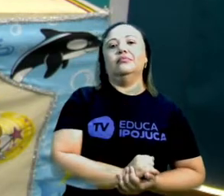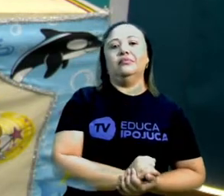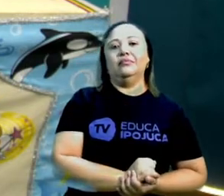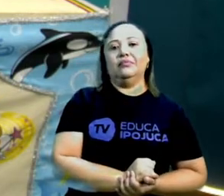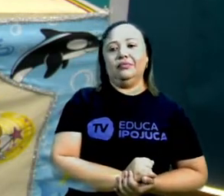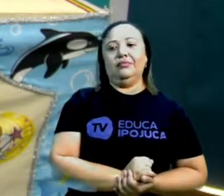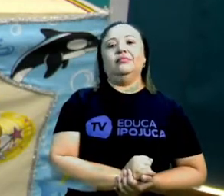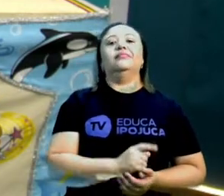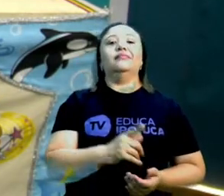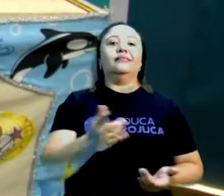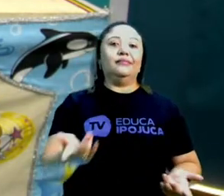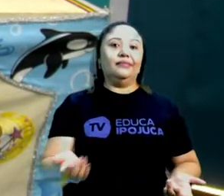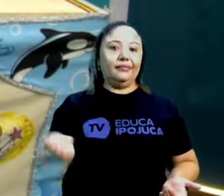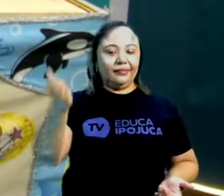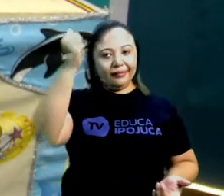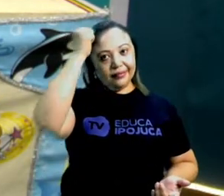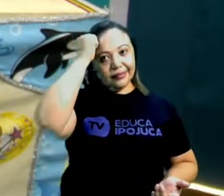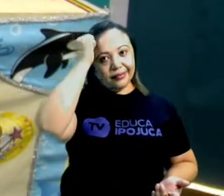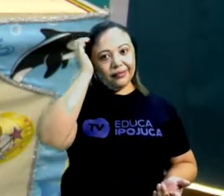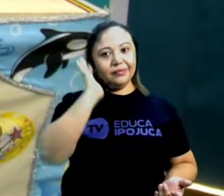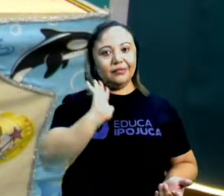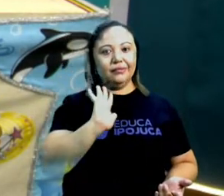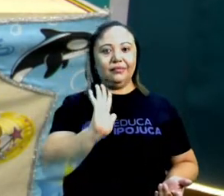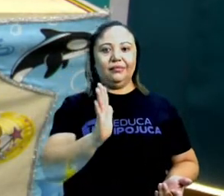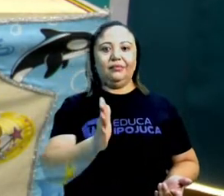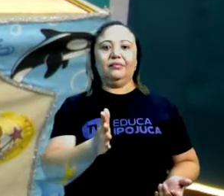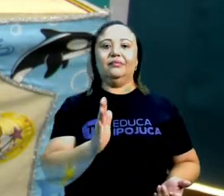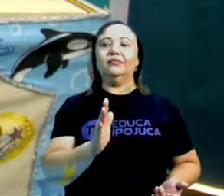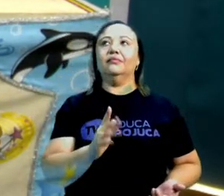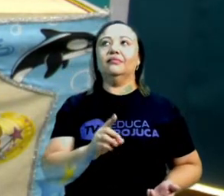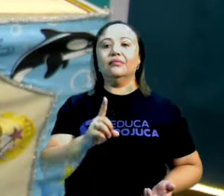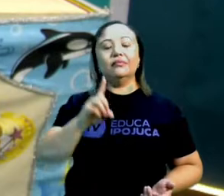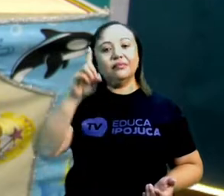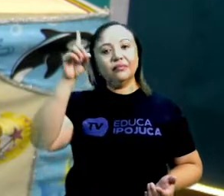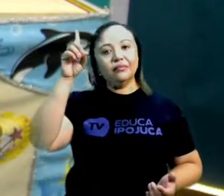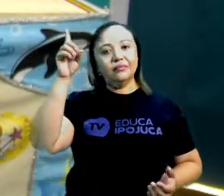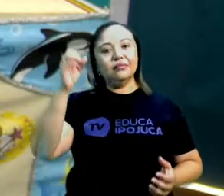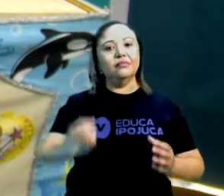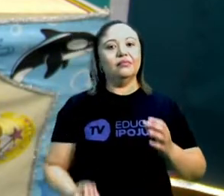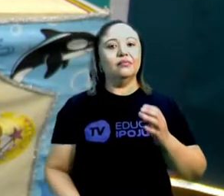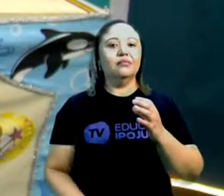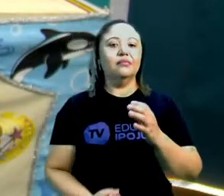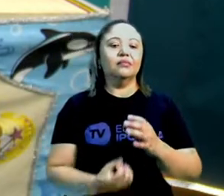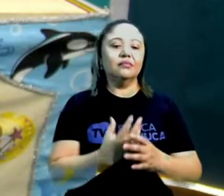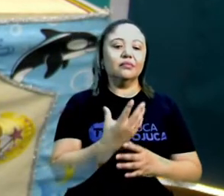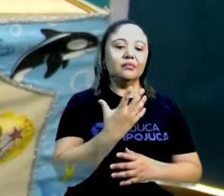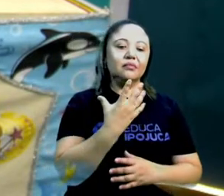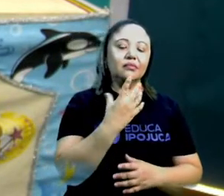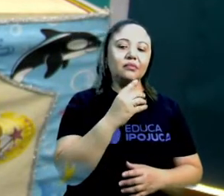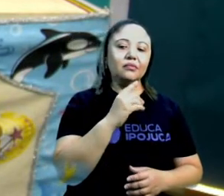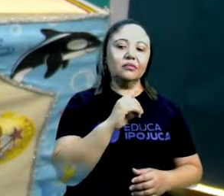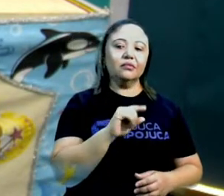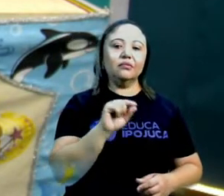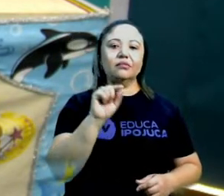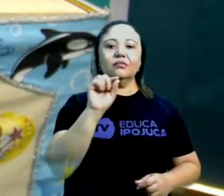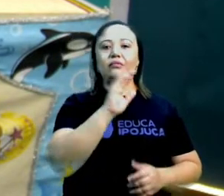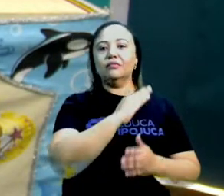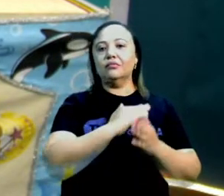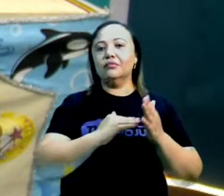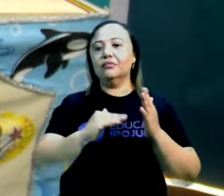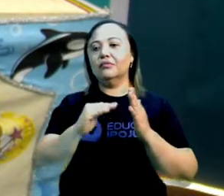isso? Mas aí, Papai do Céu, que criou todas as coisas, falou com aquele